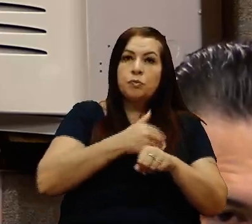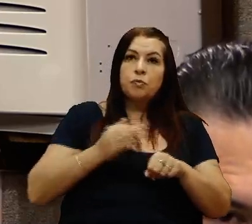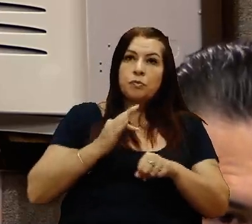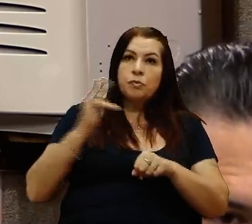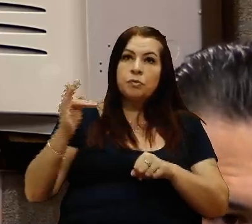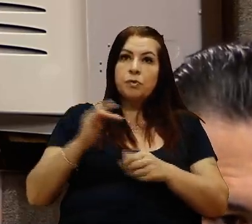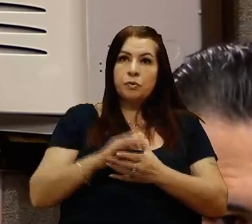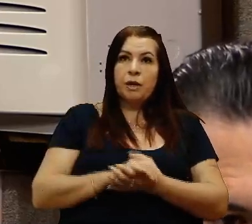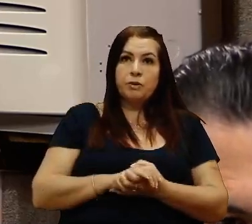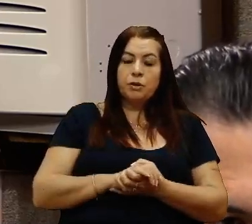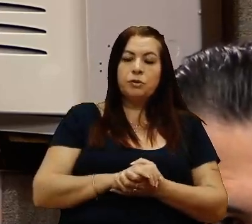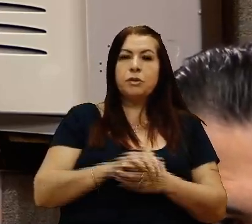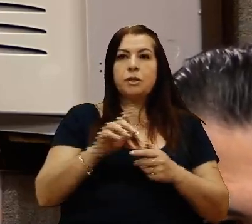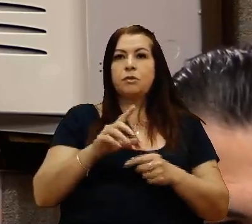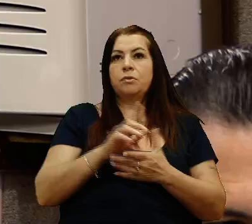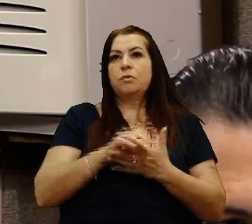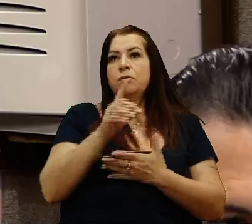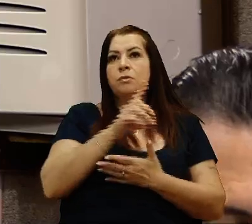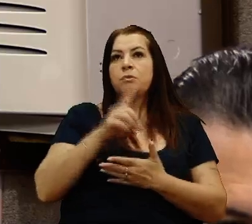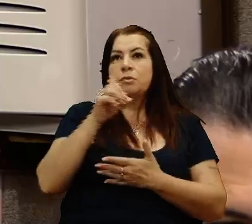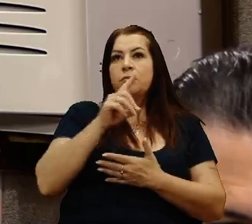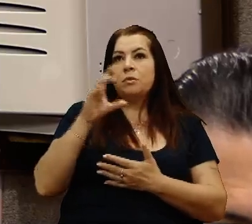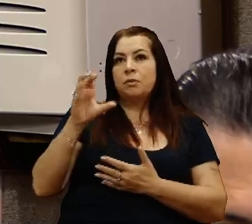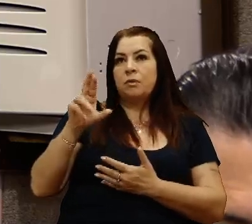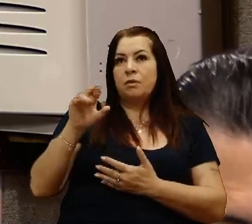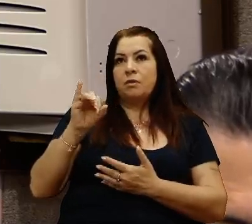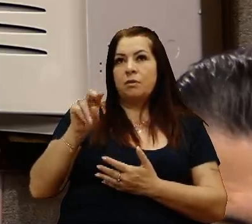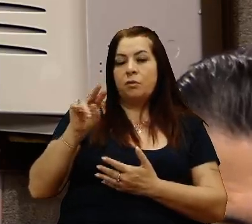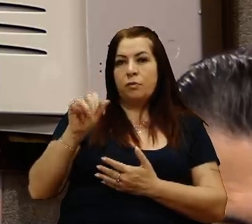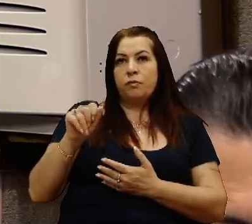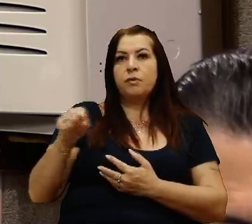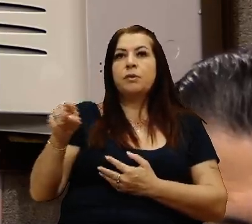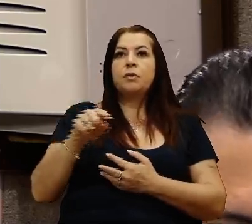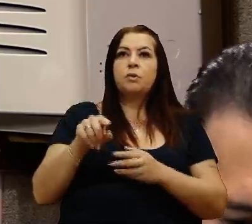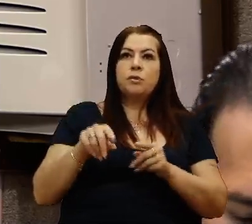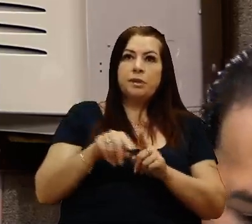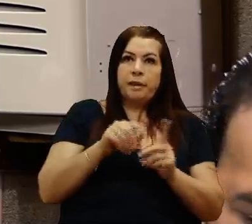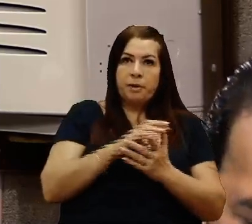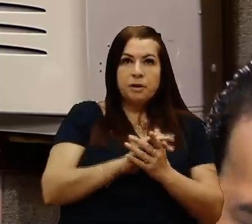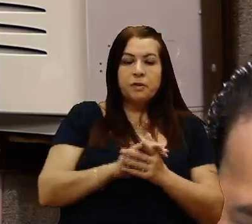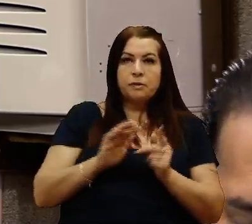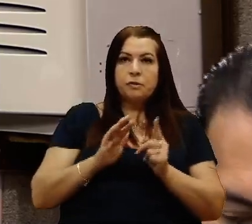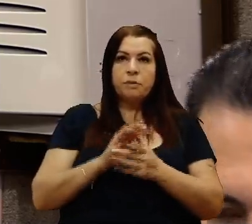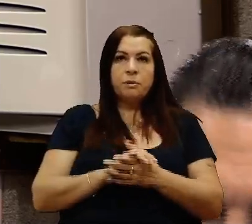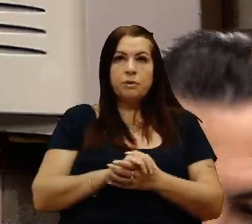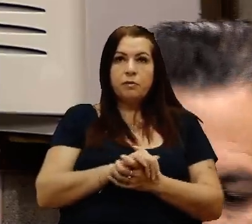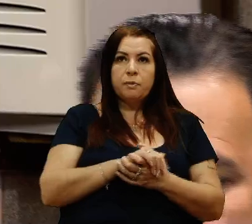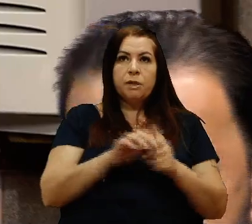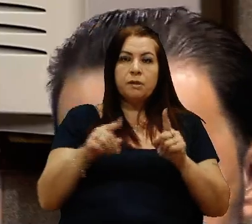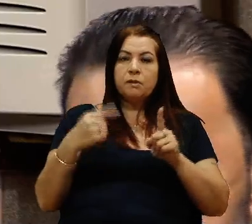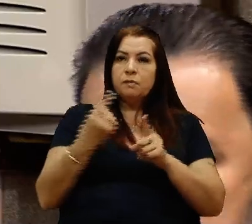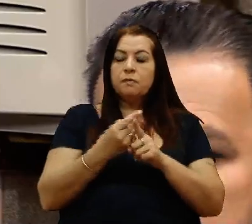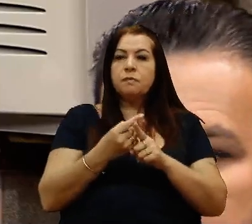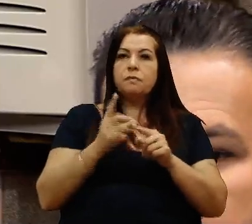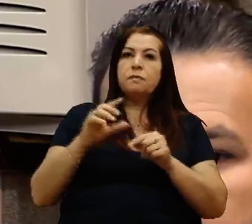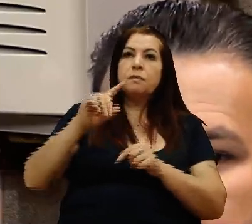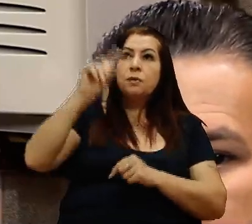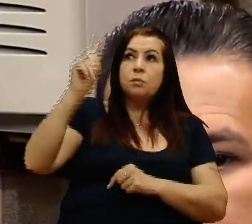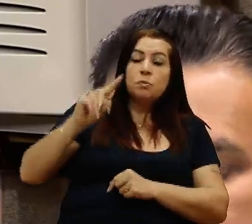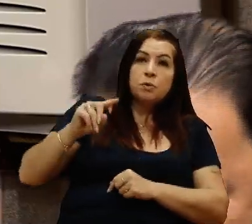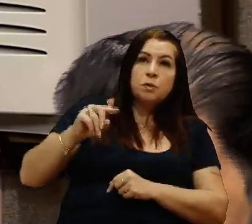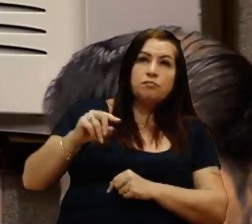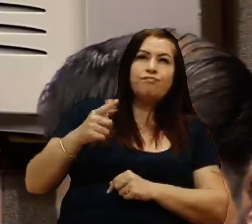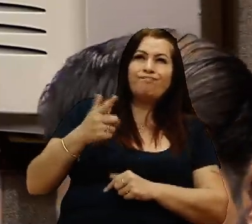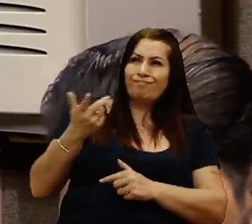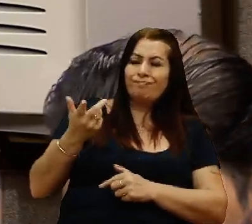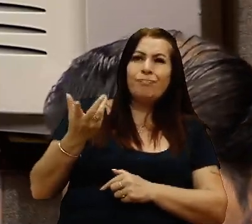Domingo eu estava lá em Criúva, lá na nossa propriedade, e se armou um temporal muito feio. Ele não chegou até